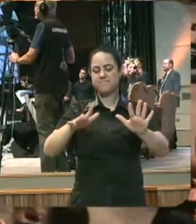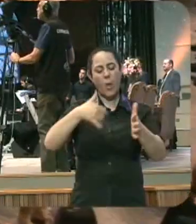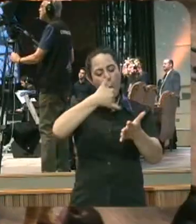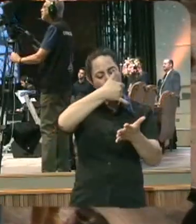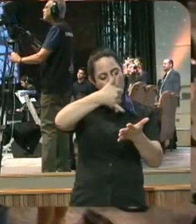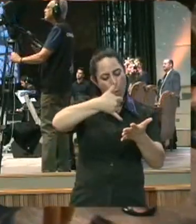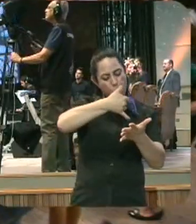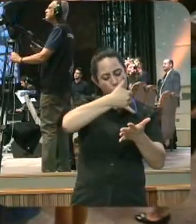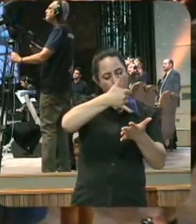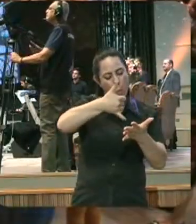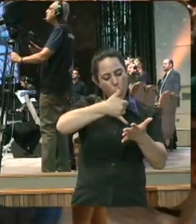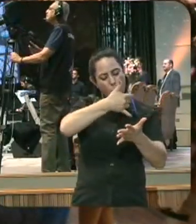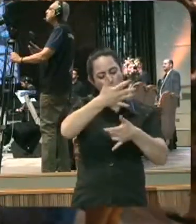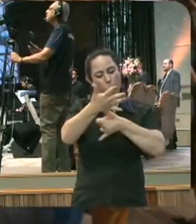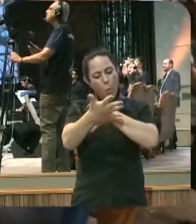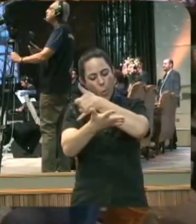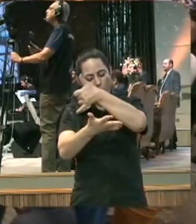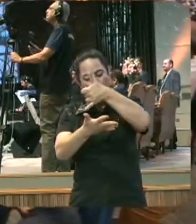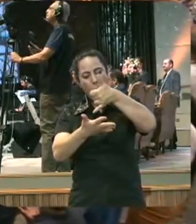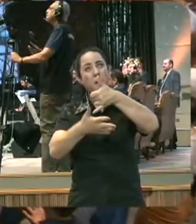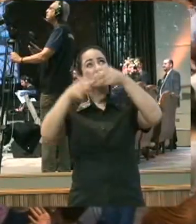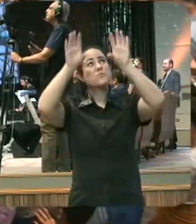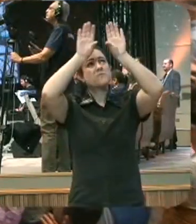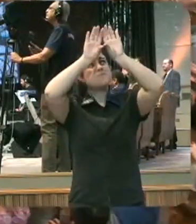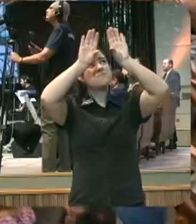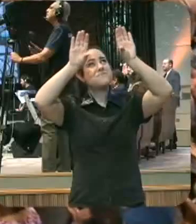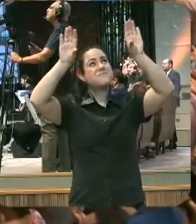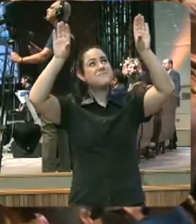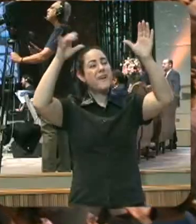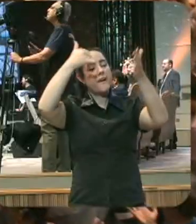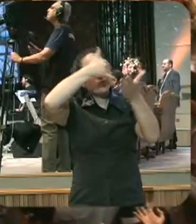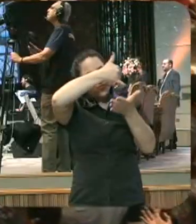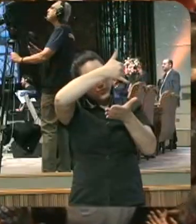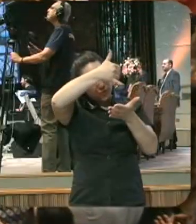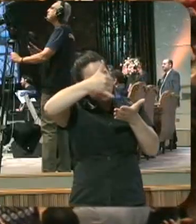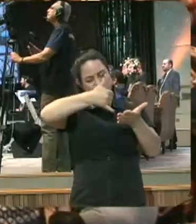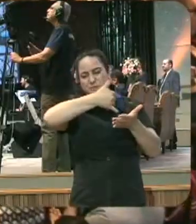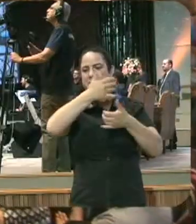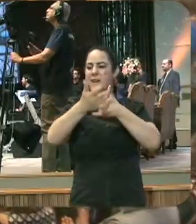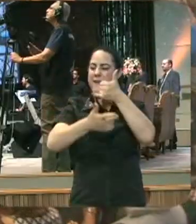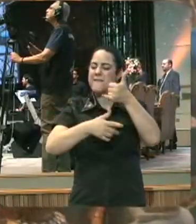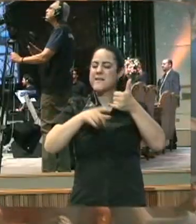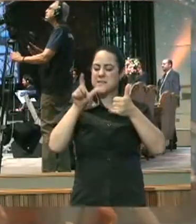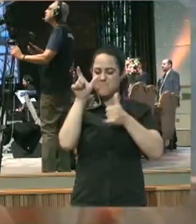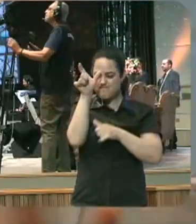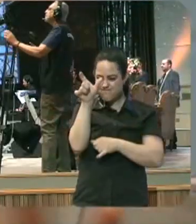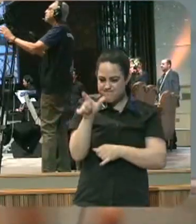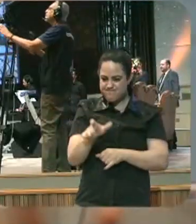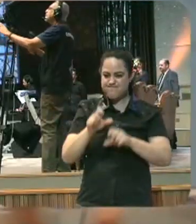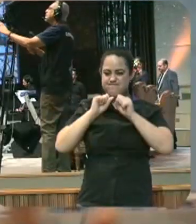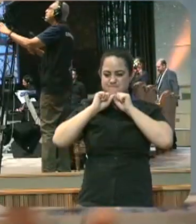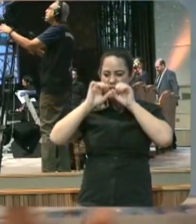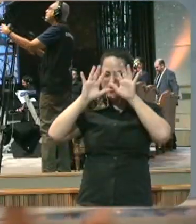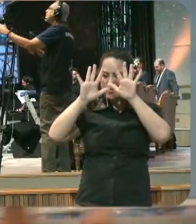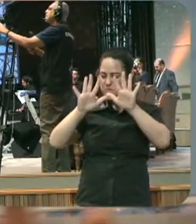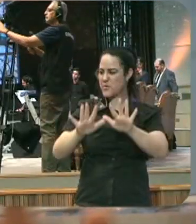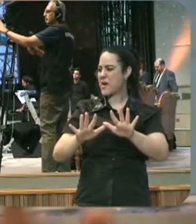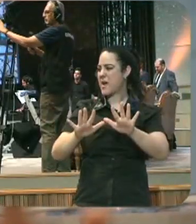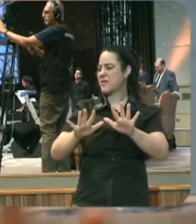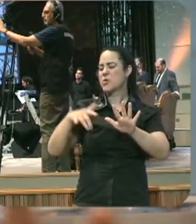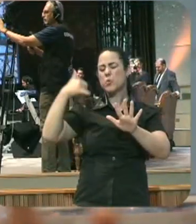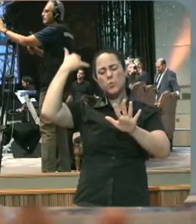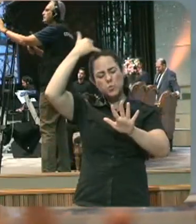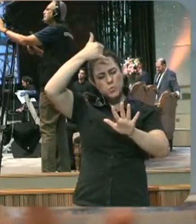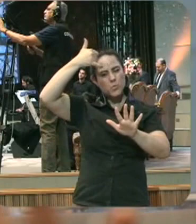da unção está sendo derramado do céu, e você vai ser um abençoado de Deus, ungido